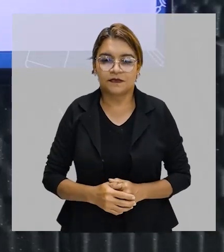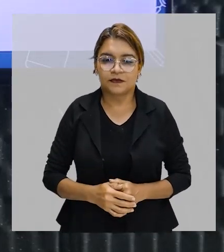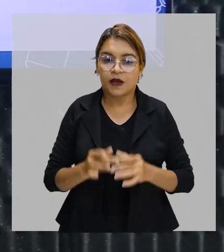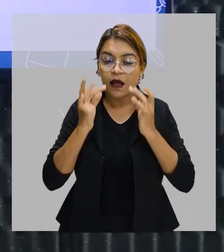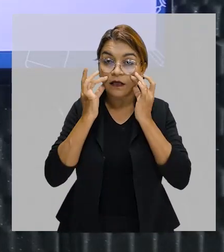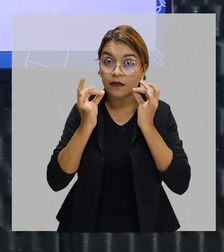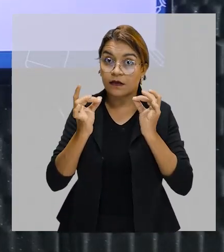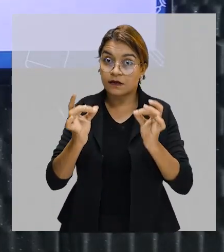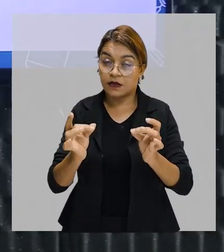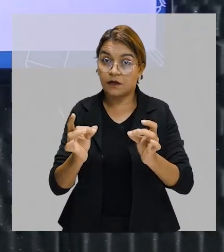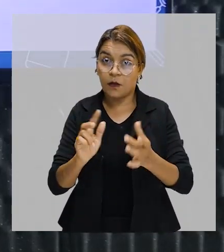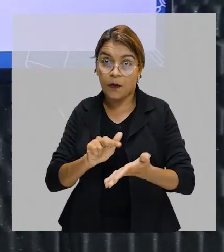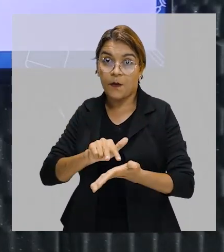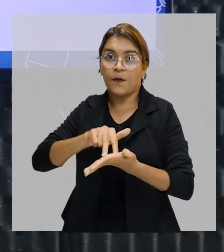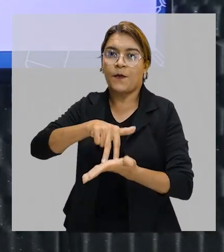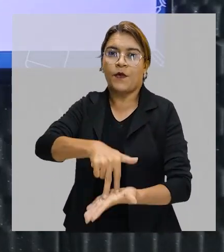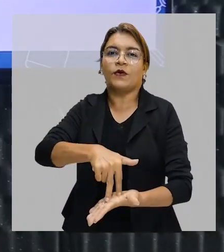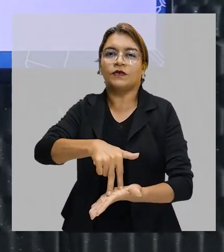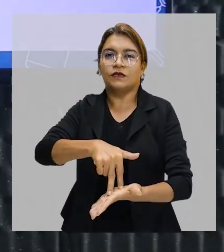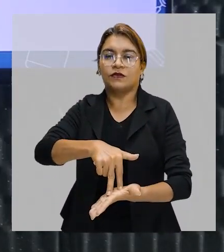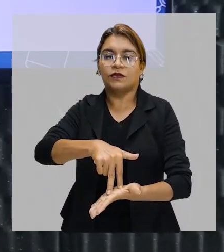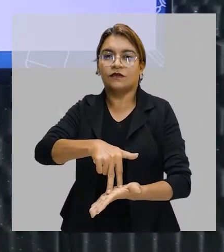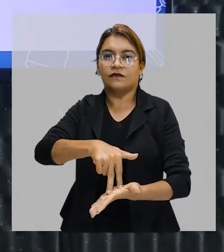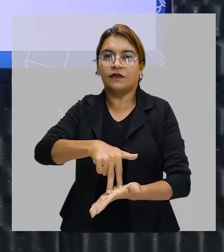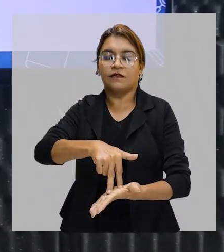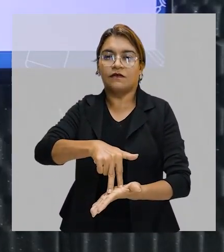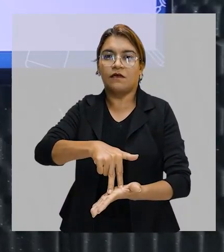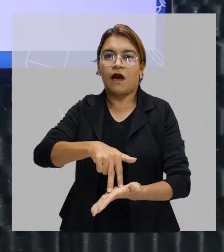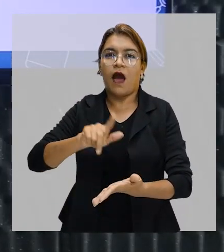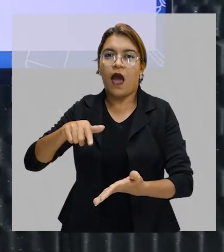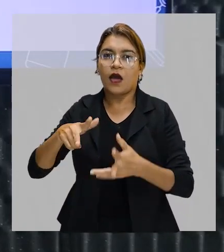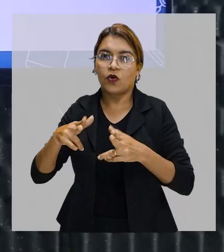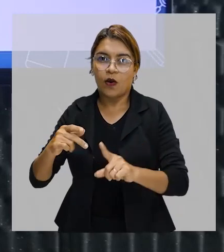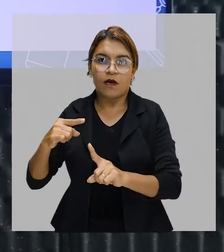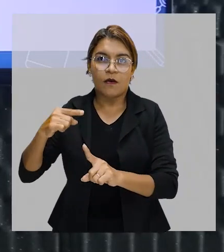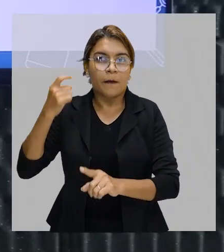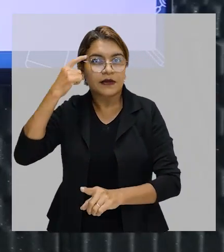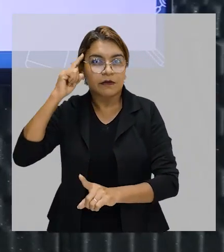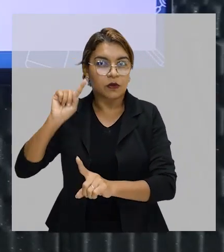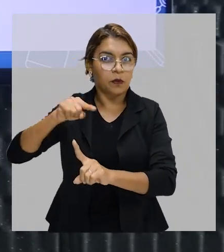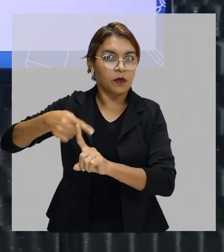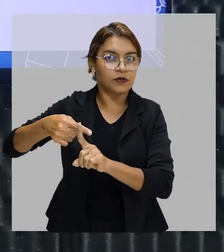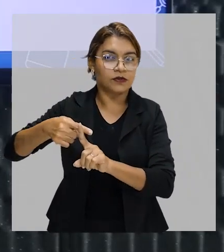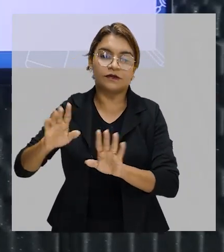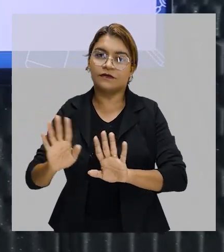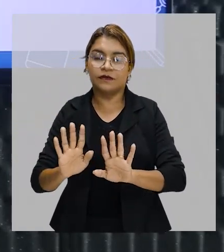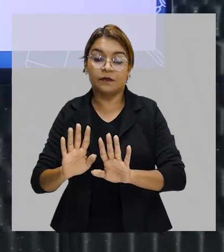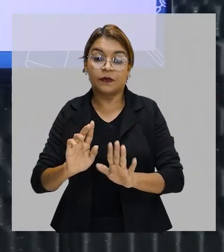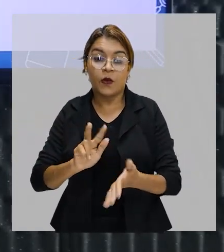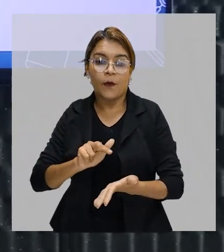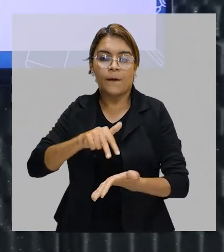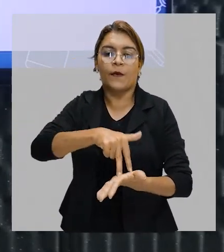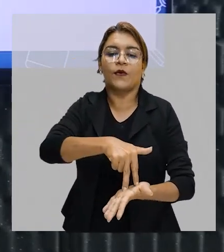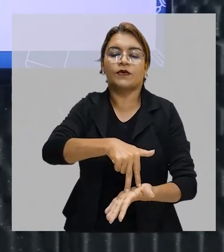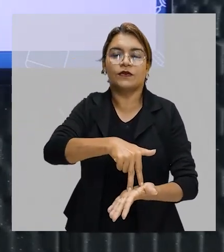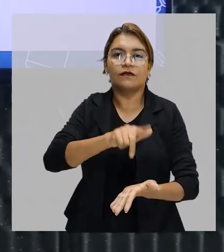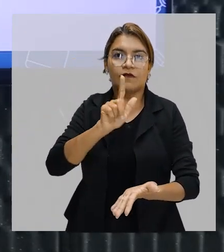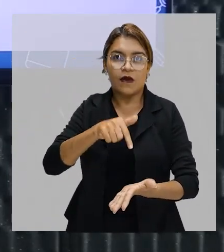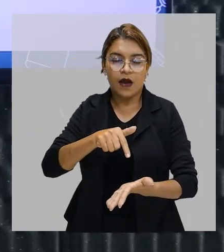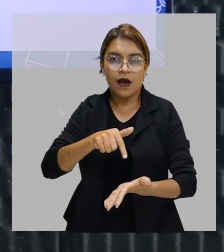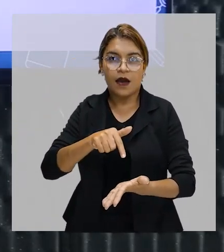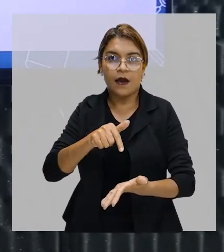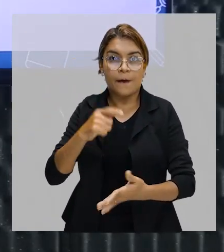atenção. Positivismo não tem nada a ver com pensamento positivo. Na verdade, o positivismo tem a ver com